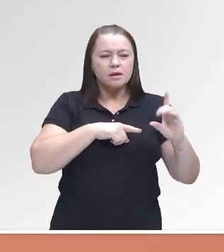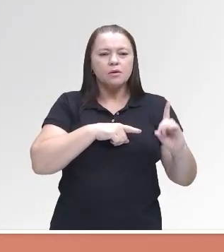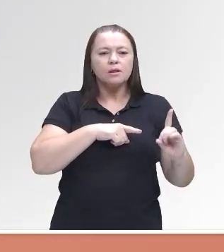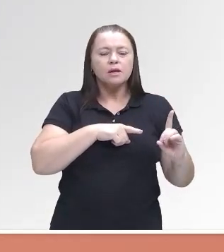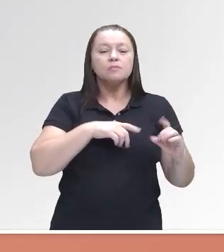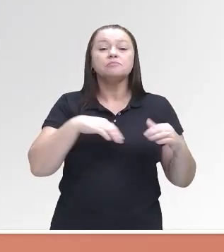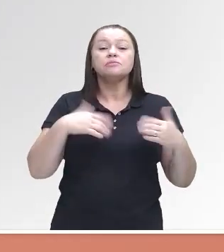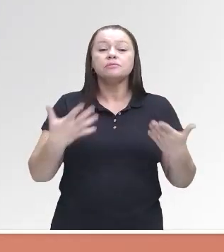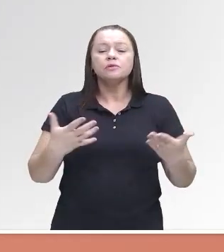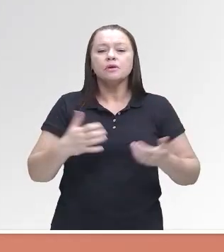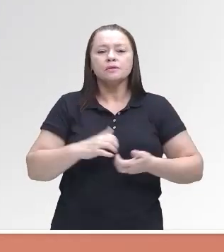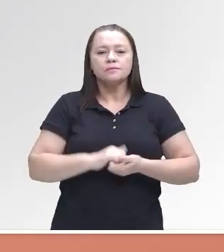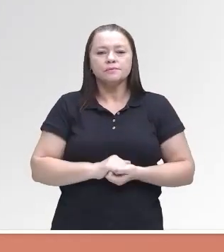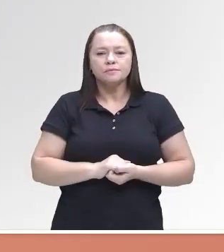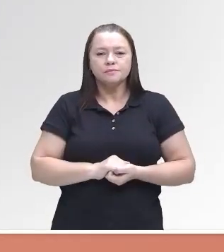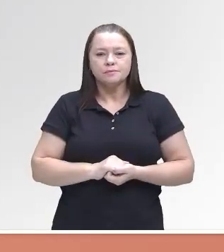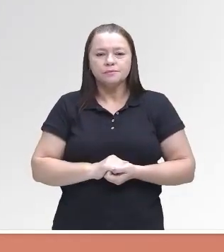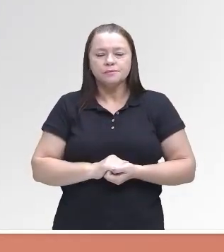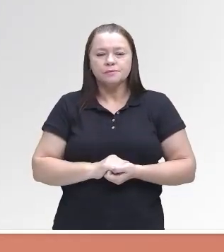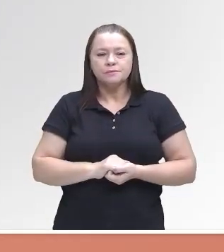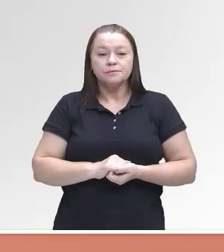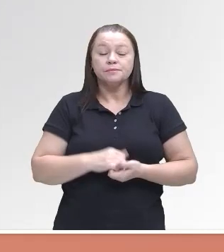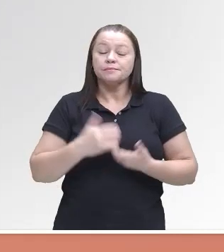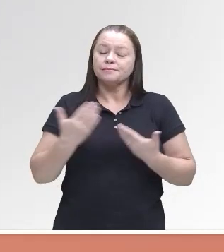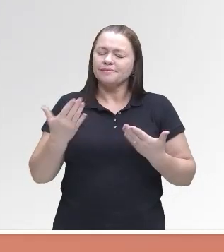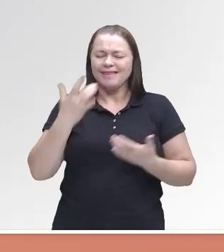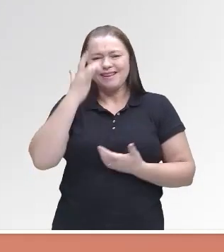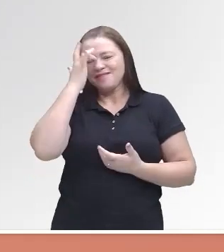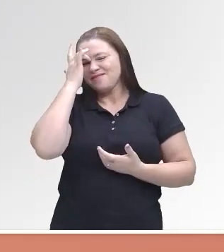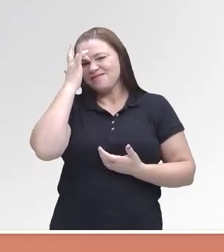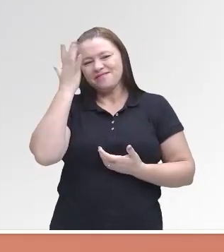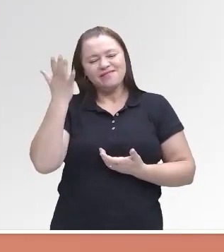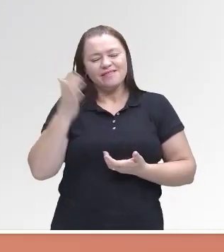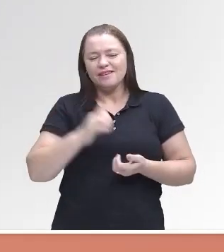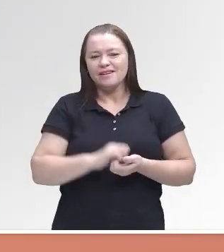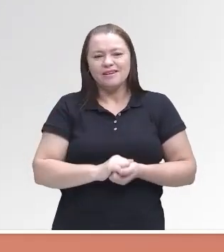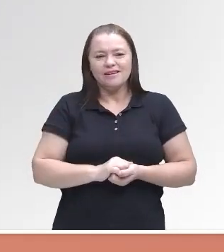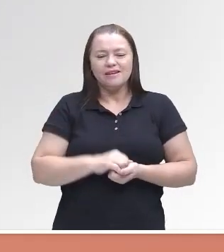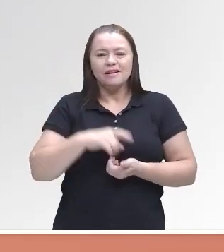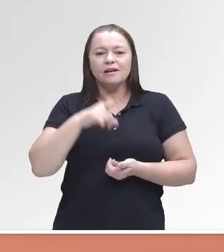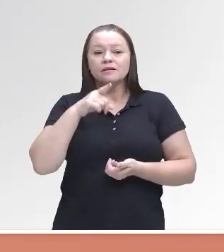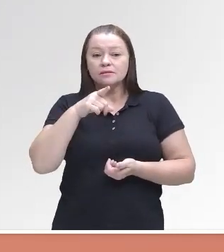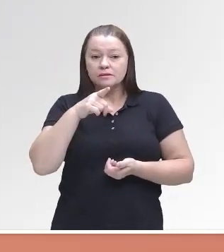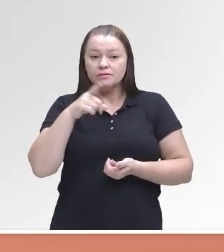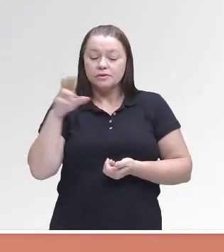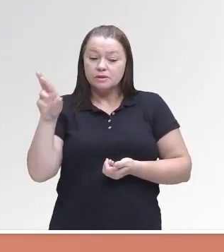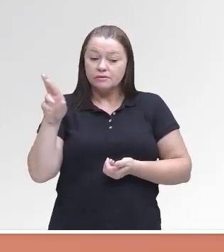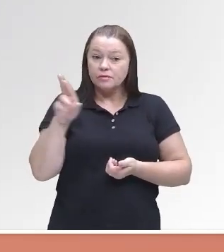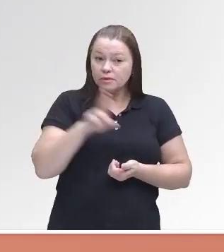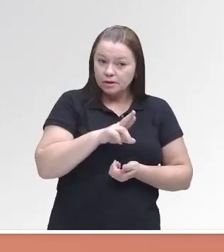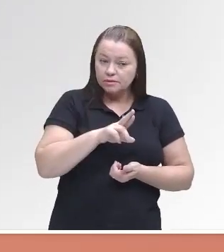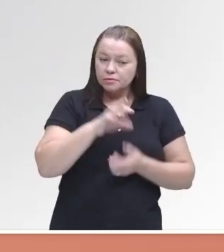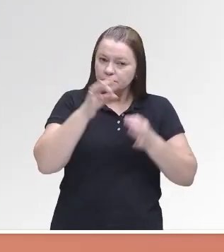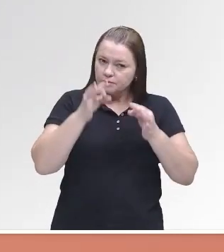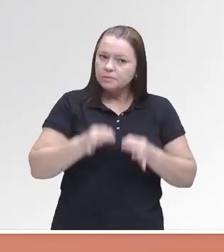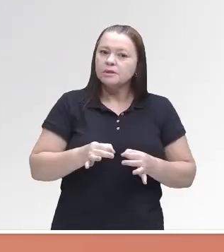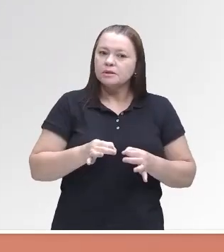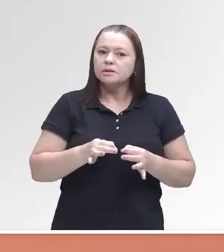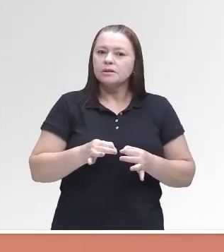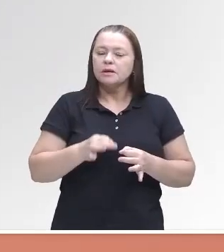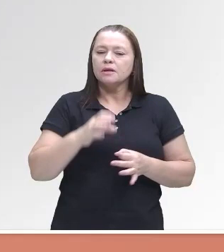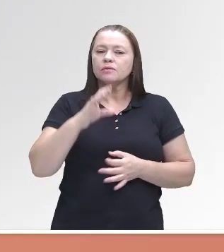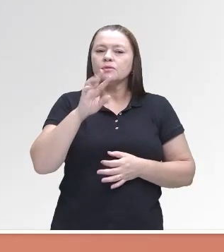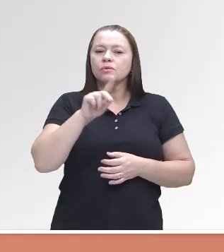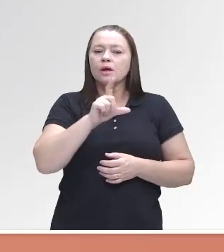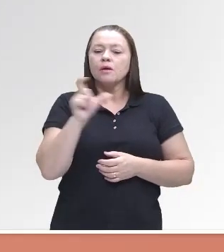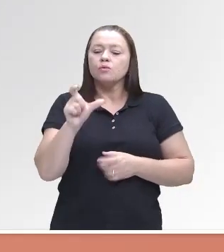ou trissílaba? Muito fácil. Vocês vão ter que fazer a separação dessa palavra aí. De acordo com o